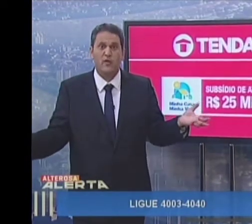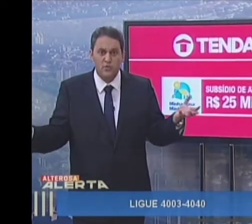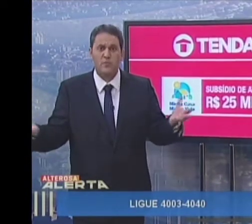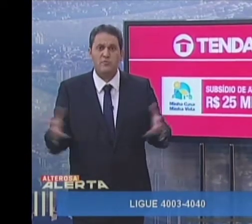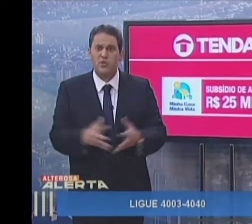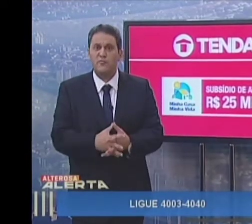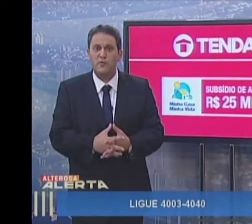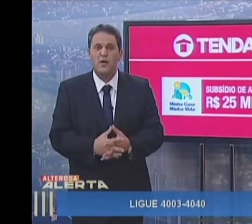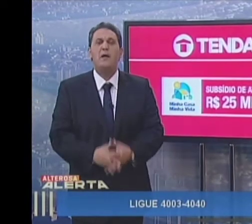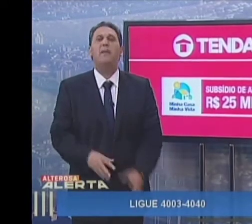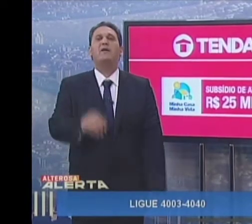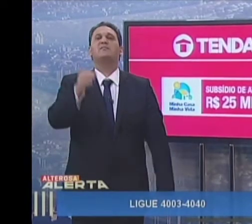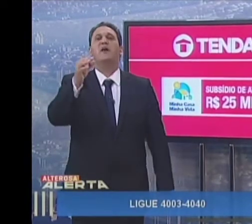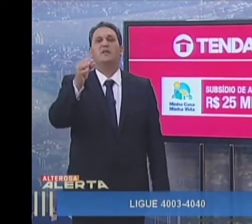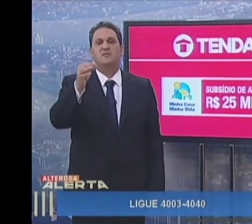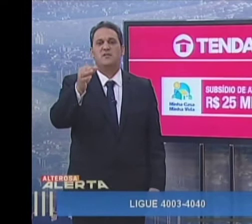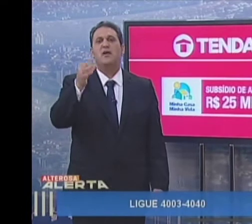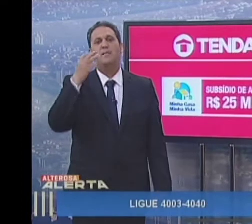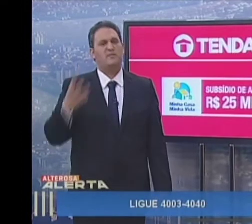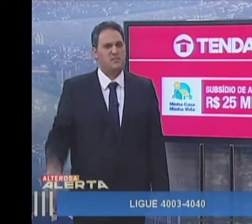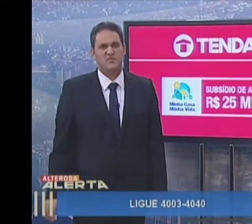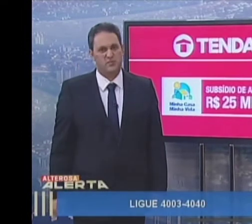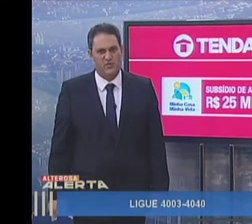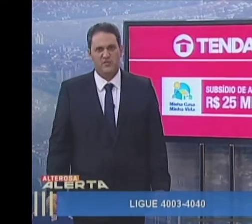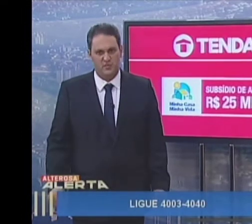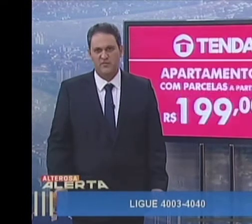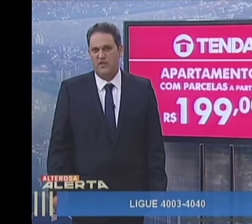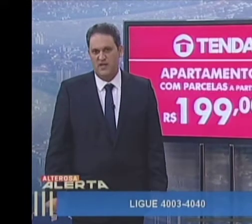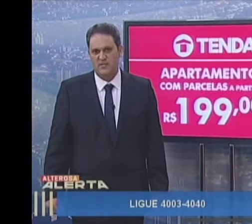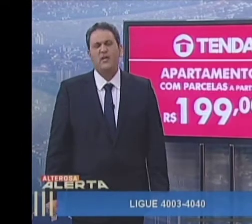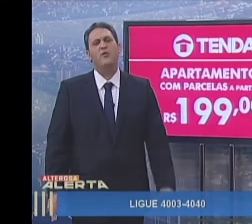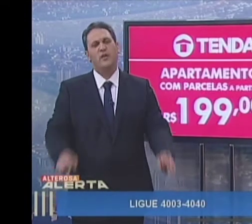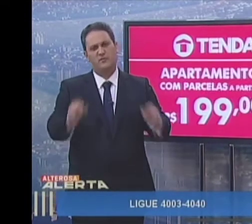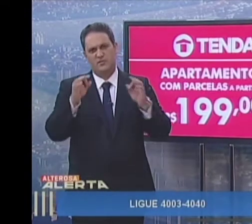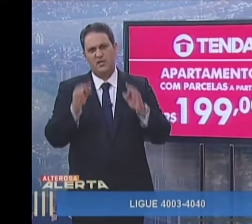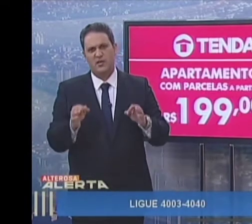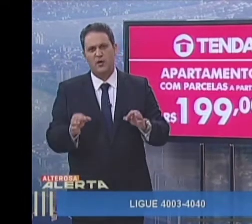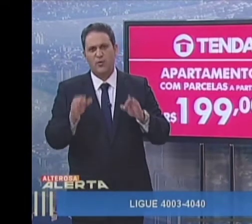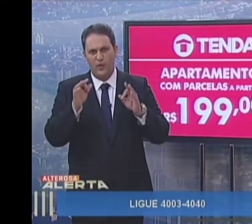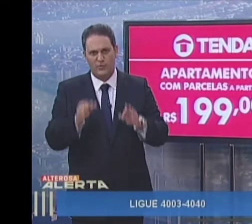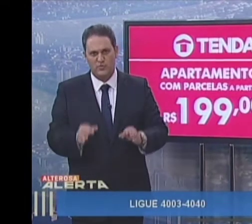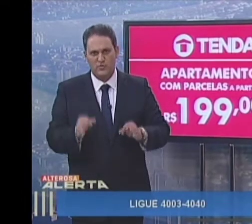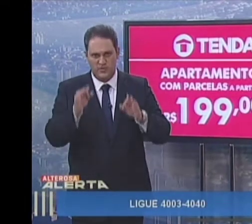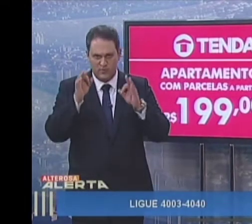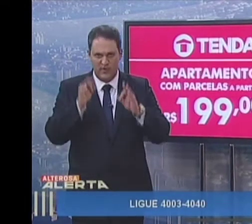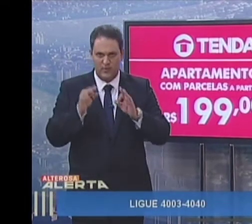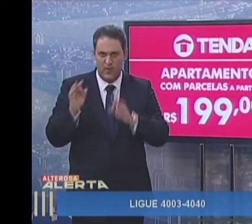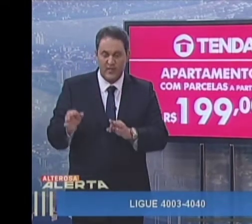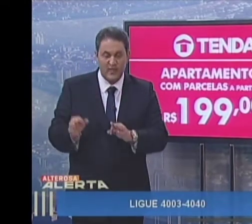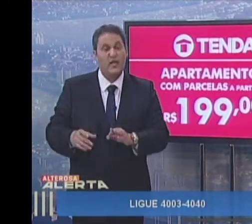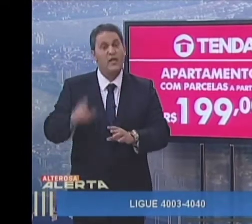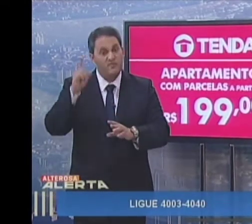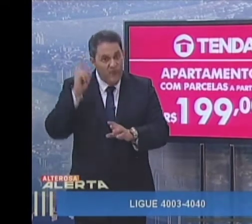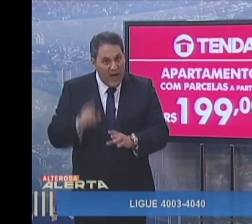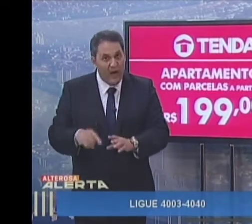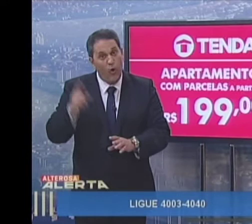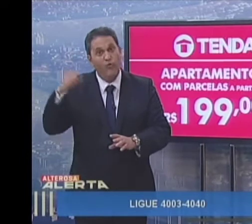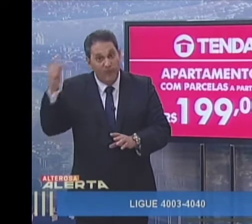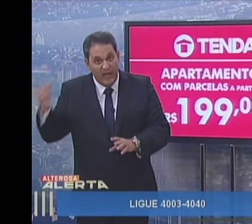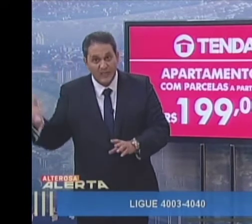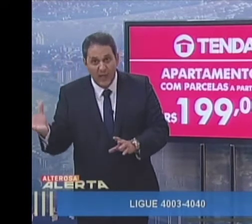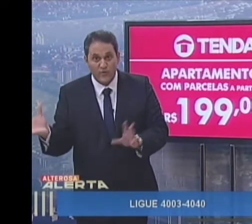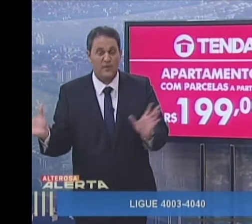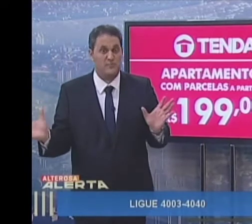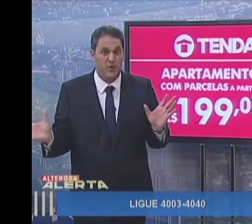mesmo. Isso mesmo que você ouviu. Parcelas a partir de 199 reais. Eu quero que você liga agora no 4003 4040 e vá